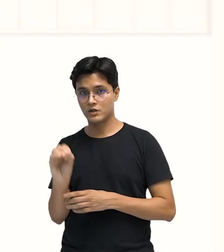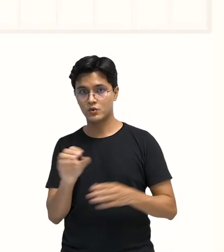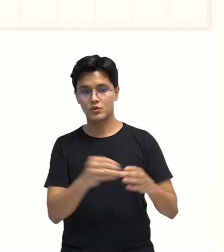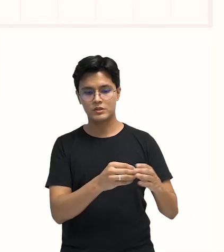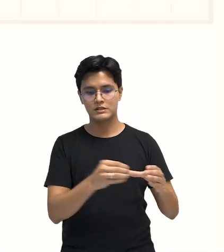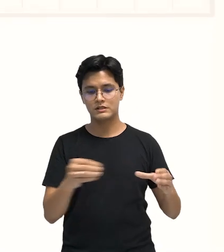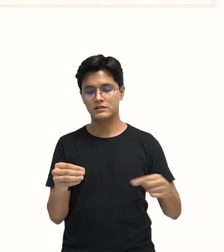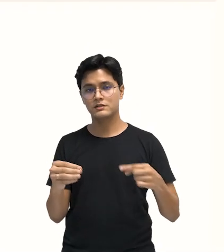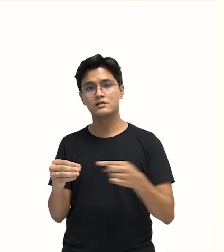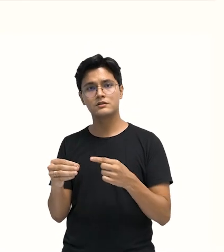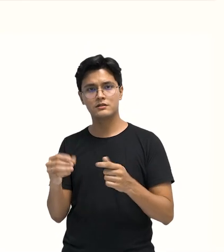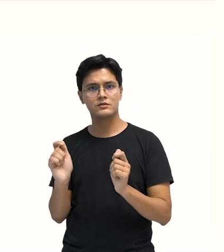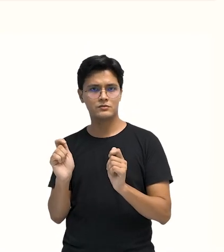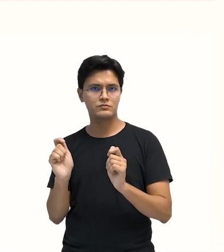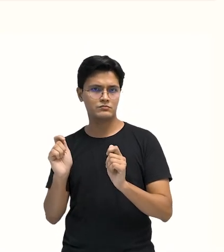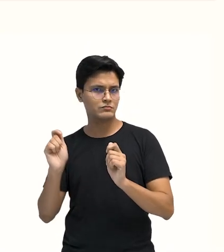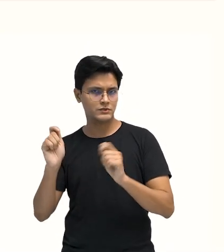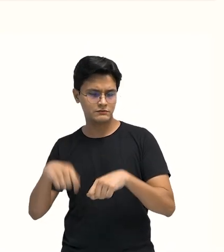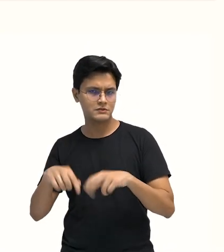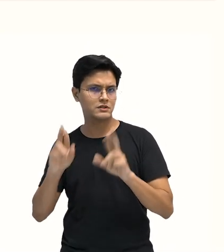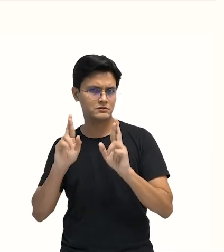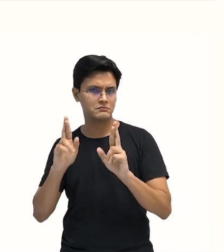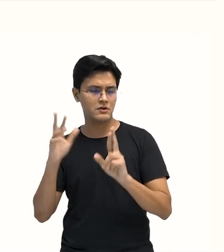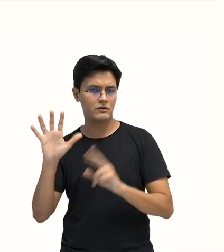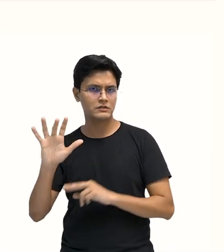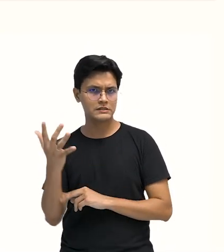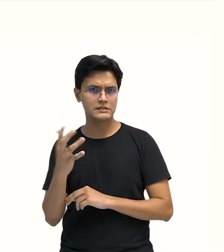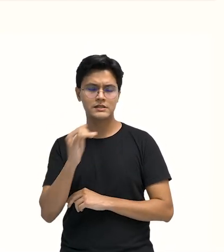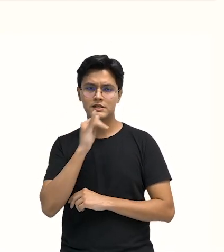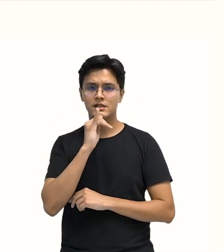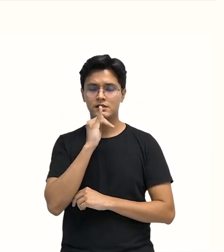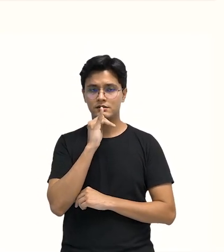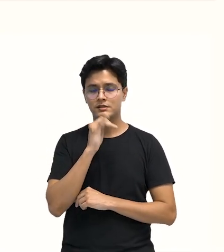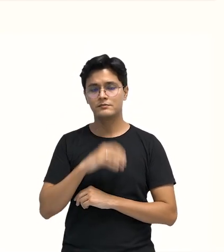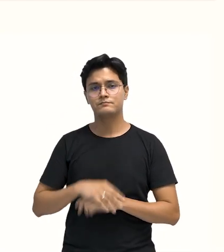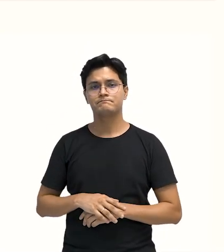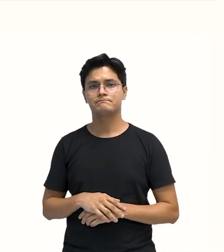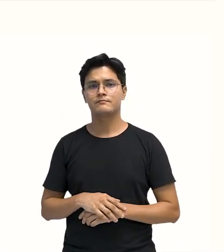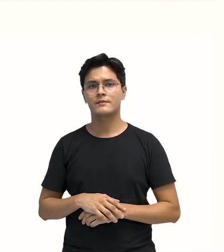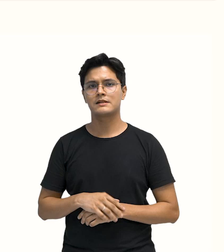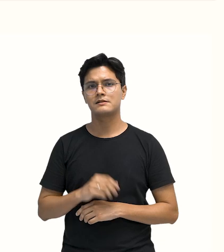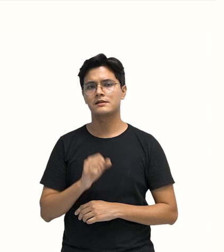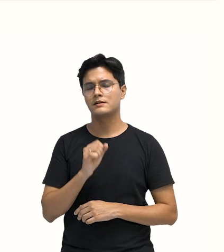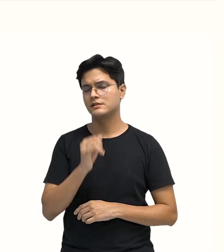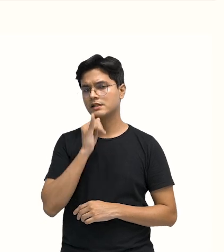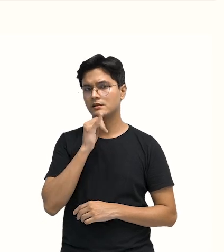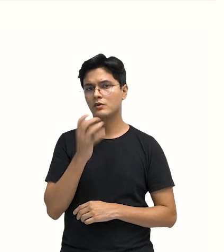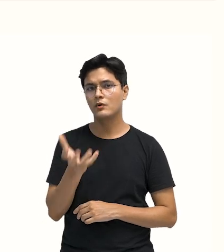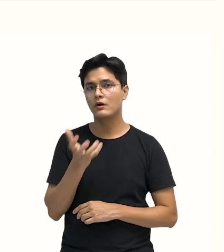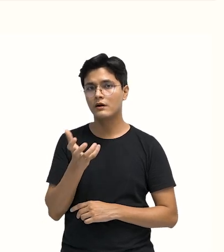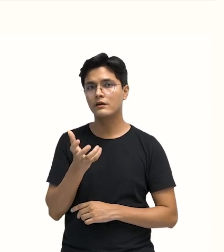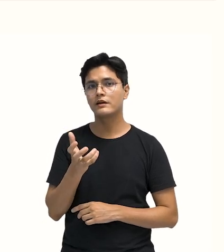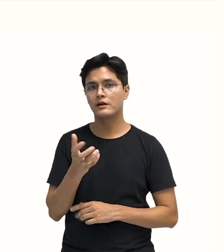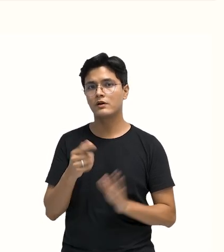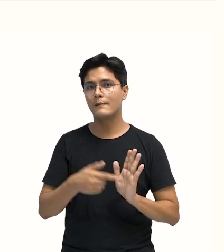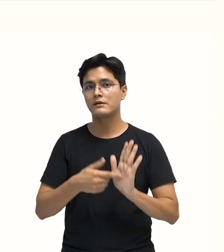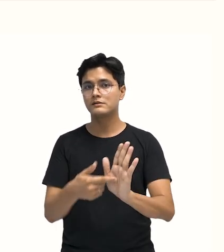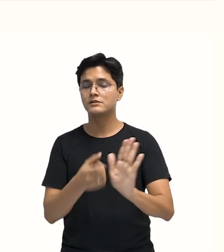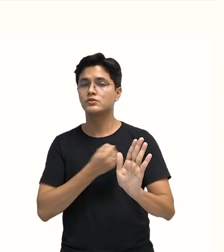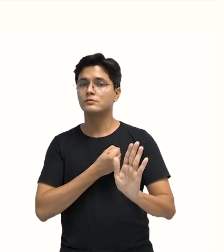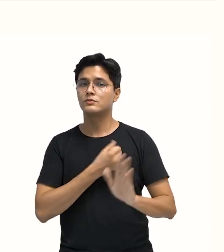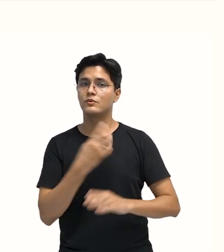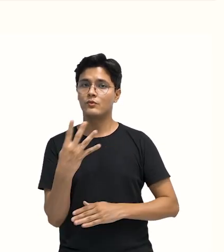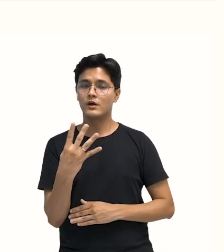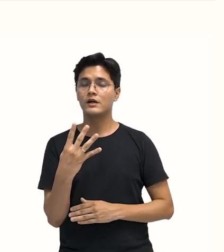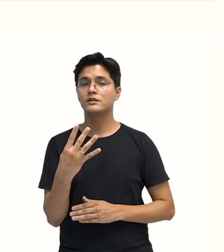espero que aconteça, tá? Então, como assim, professor? Eu quero que saia um número 4, por exemplo.